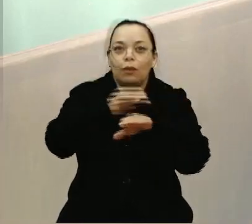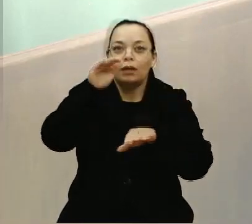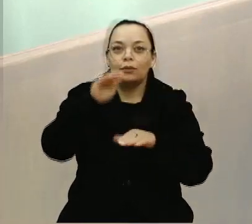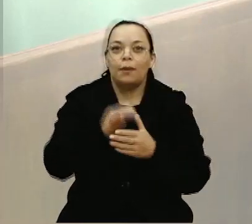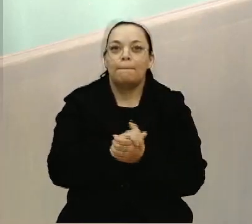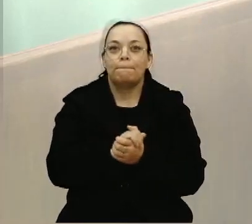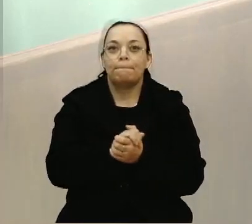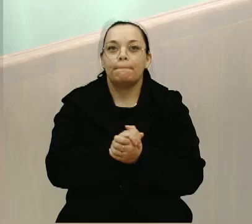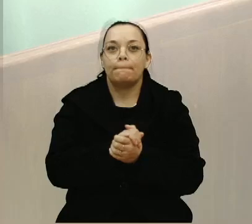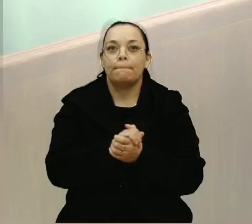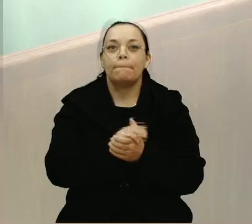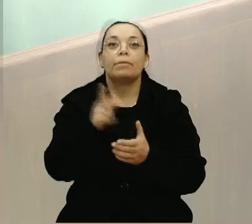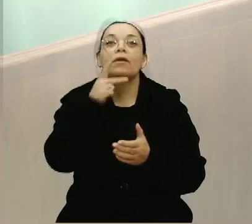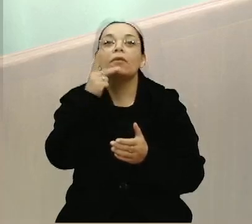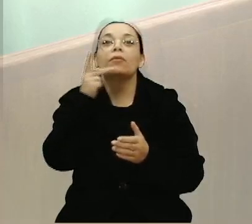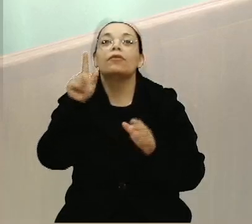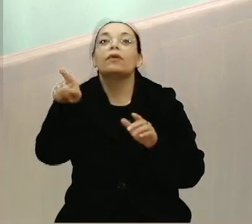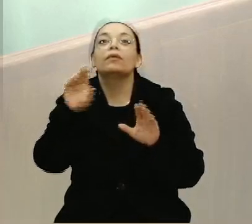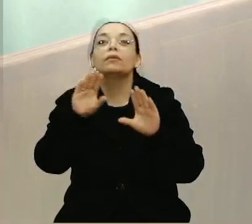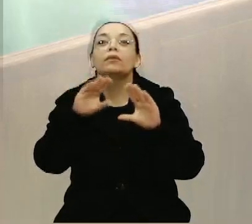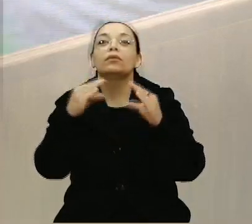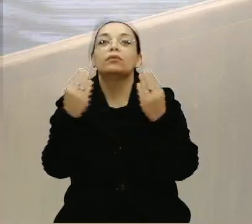o que nós vamos dizer lá na comunidade?